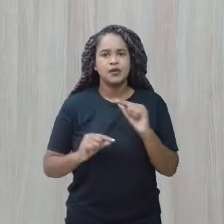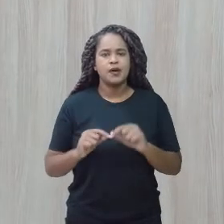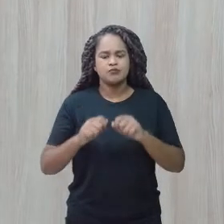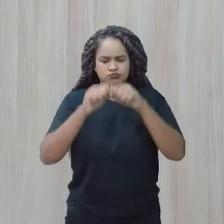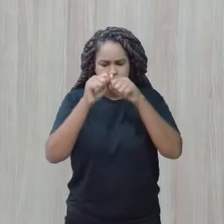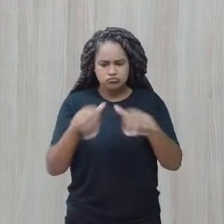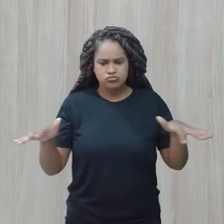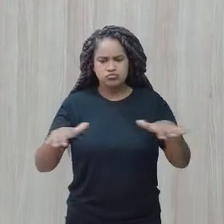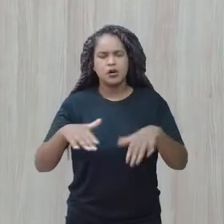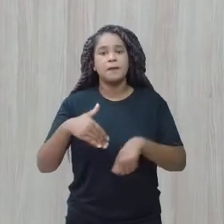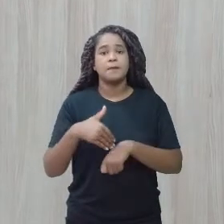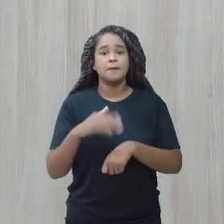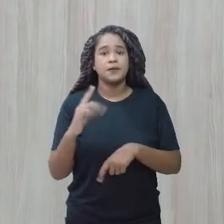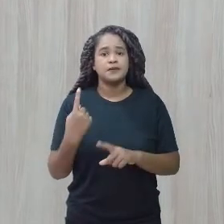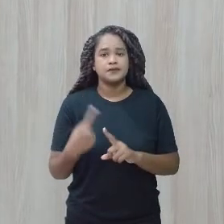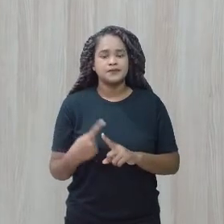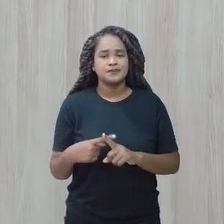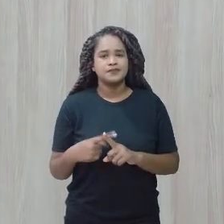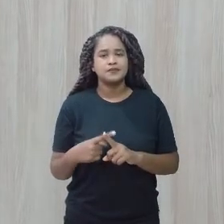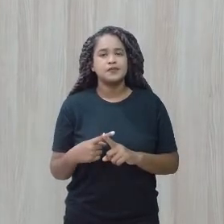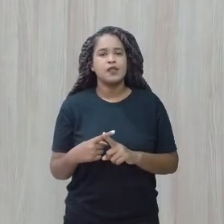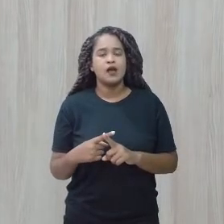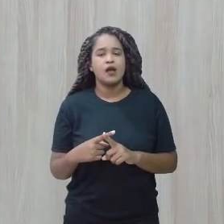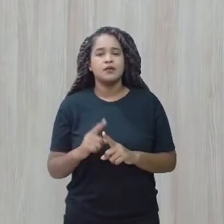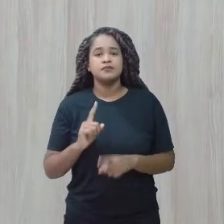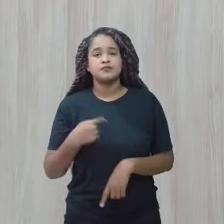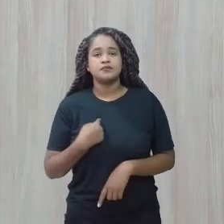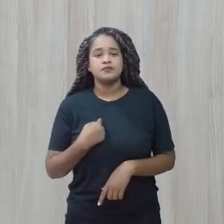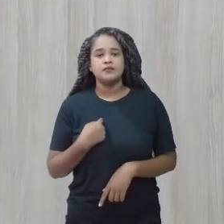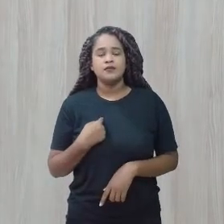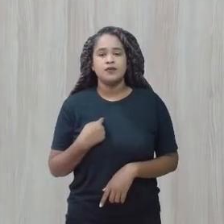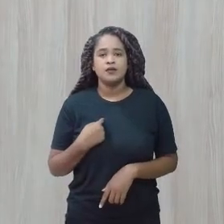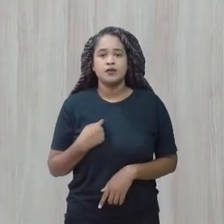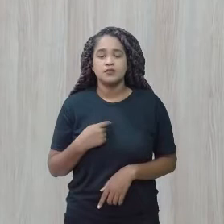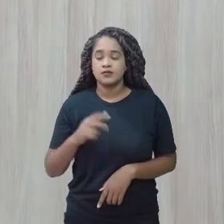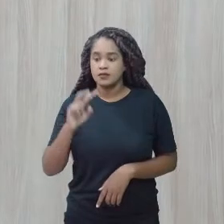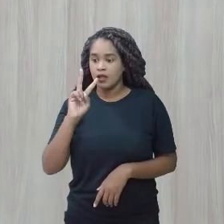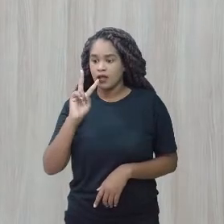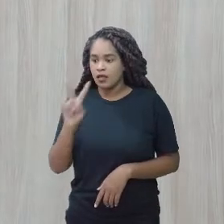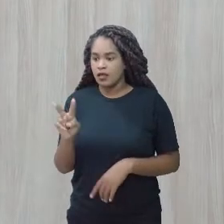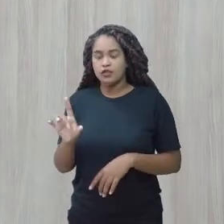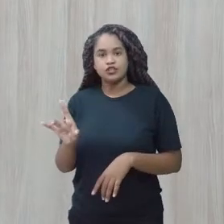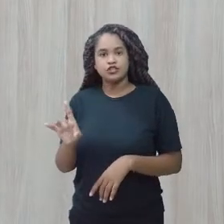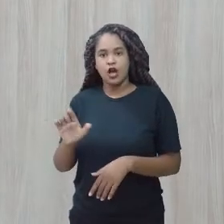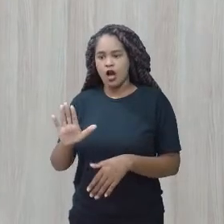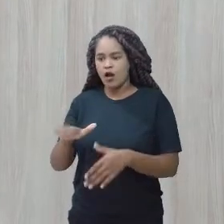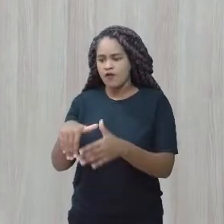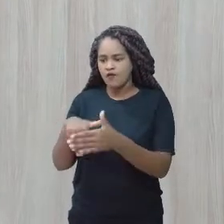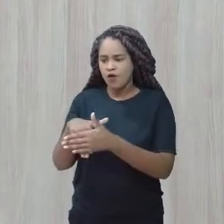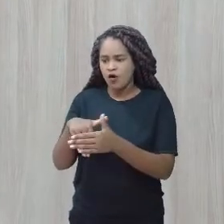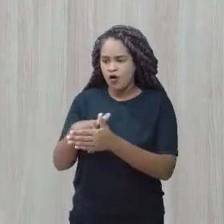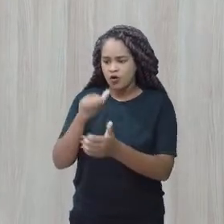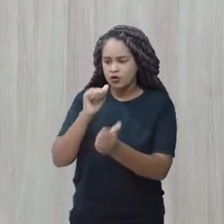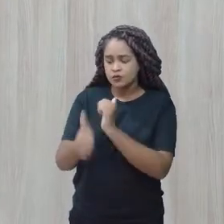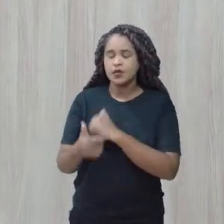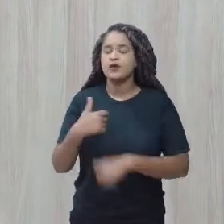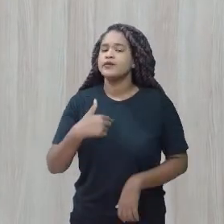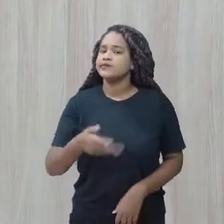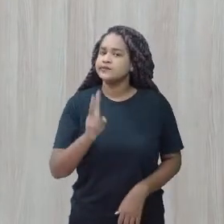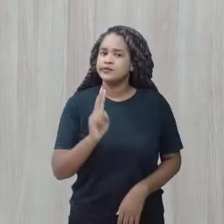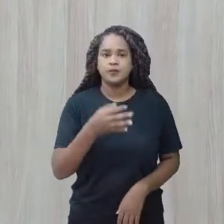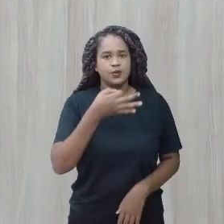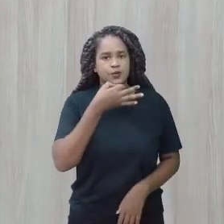uma visão maior, a gente consegue ver mais o futebol na mídia, né? É sempre uma crítica que eu gosto de